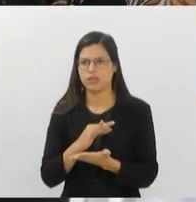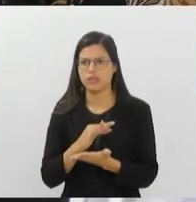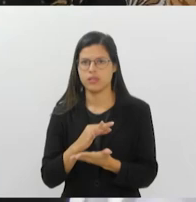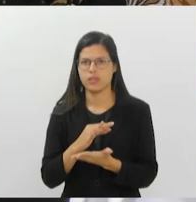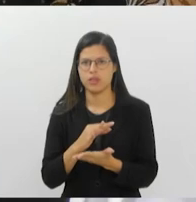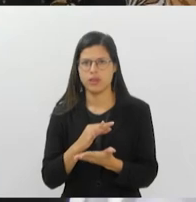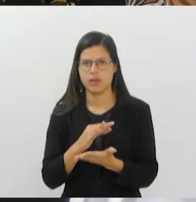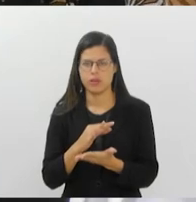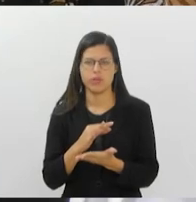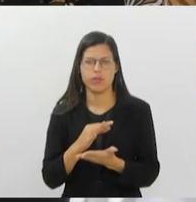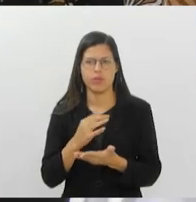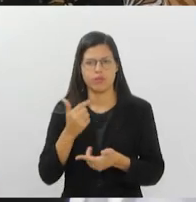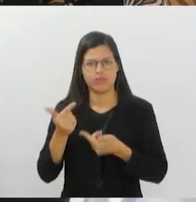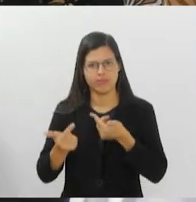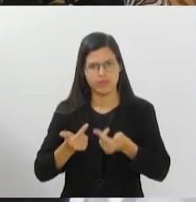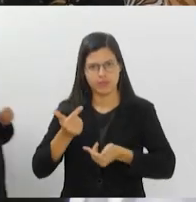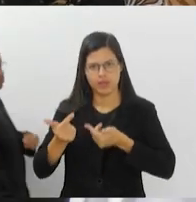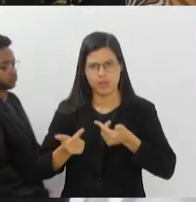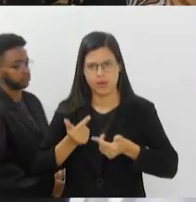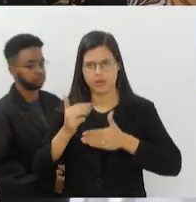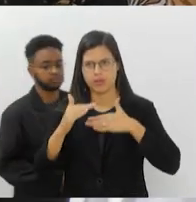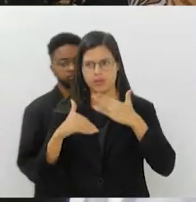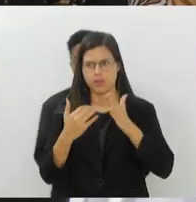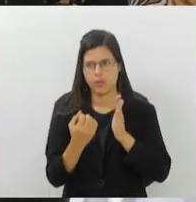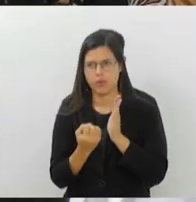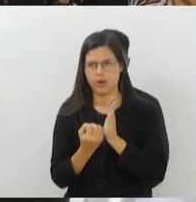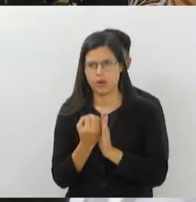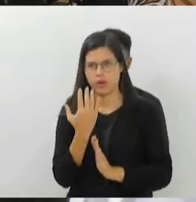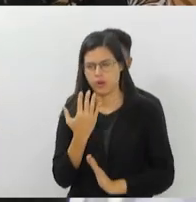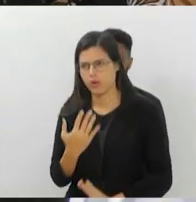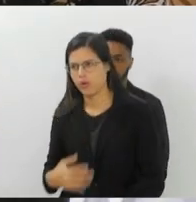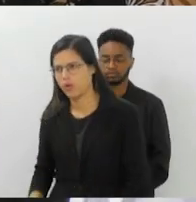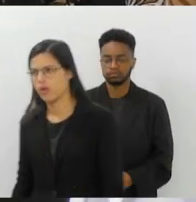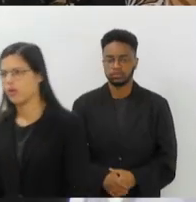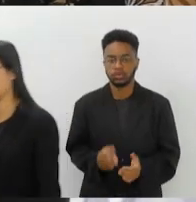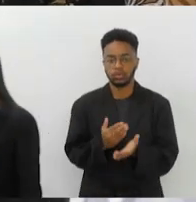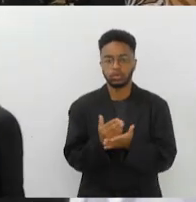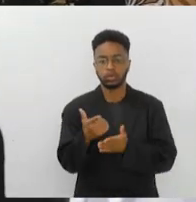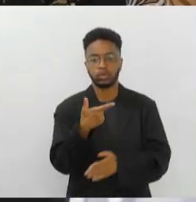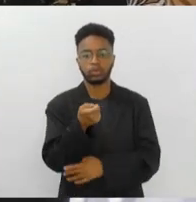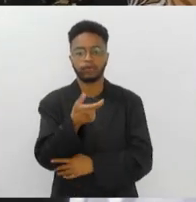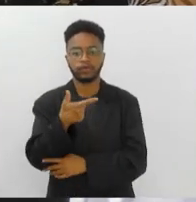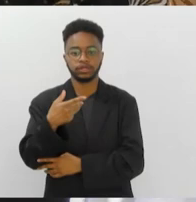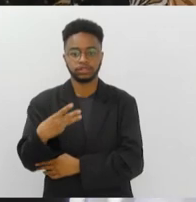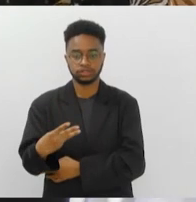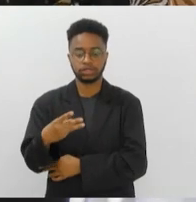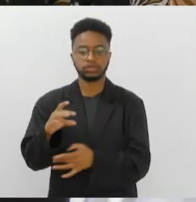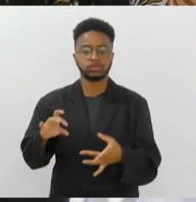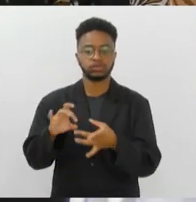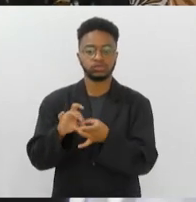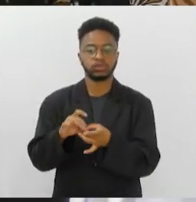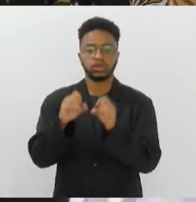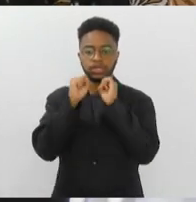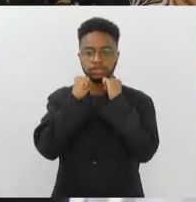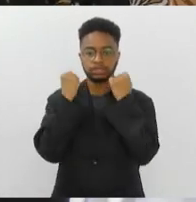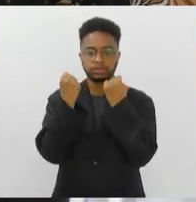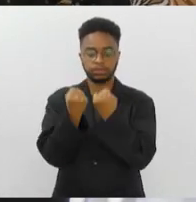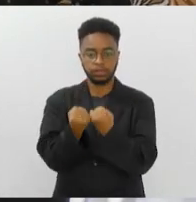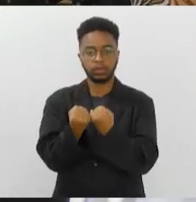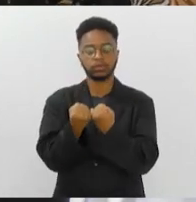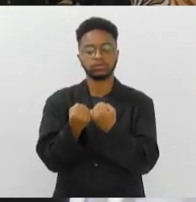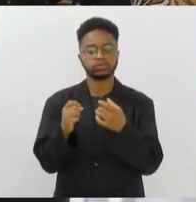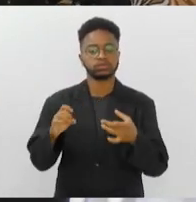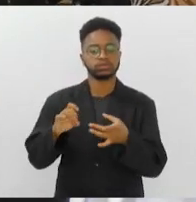para o trabalho que ela desenvolveu a partir de 2023, num simpósio que foi com